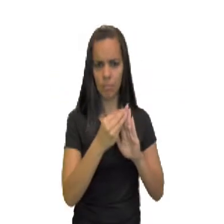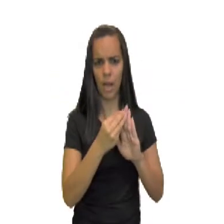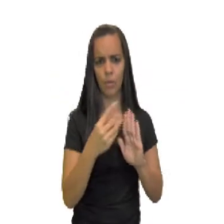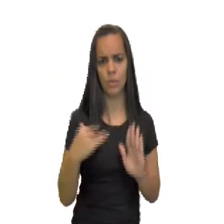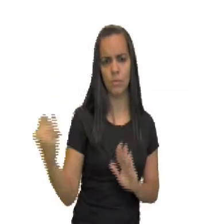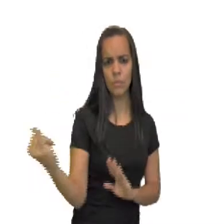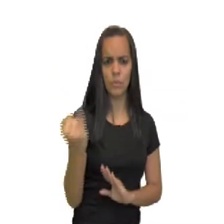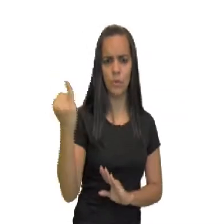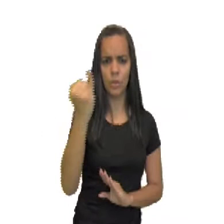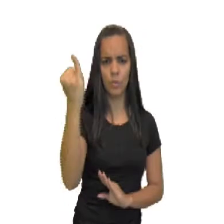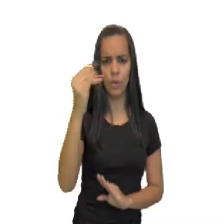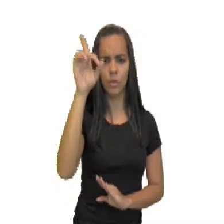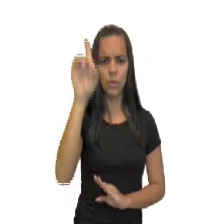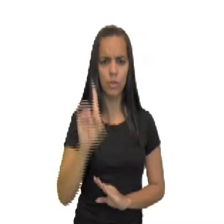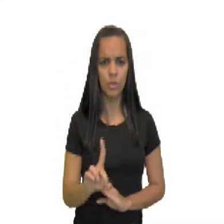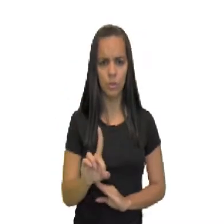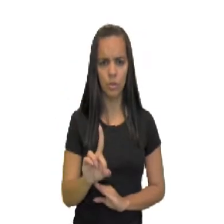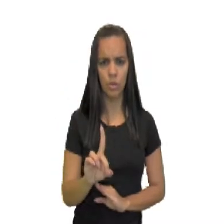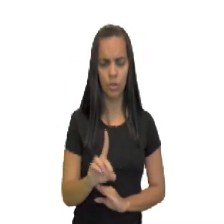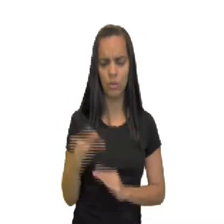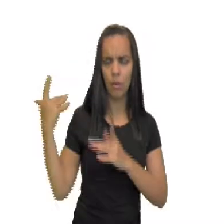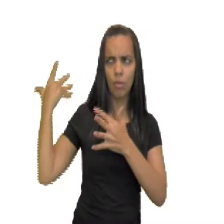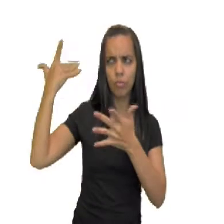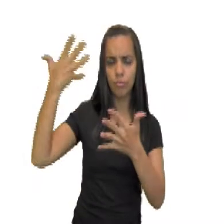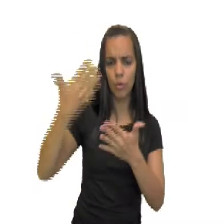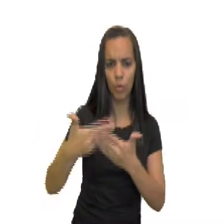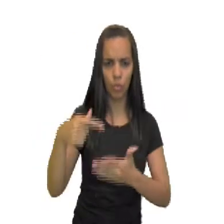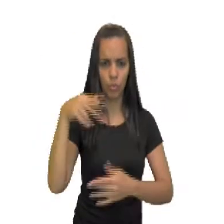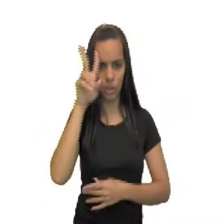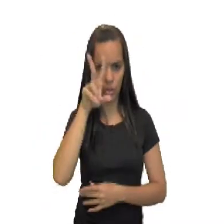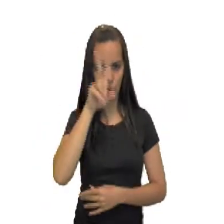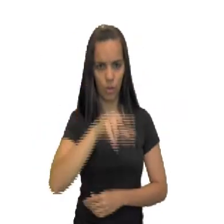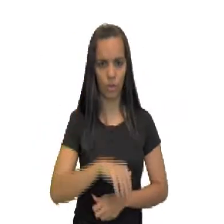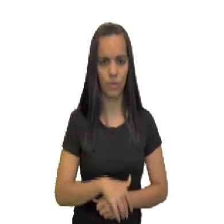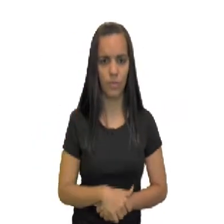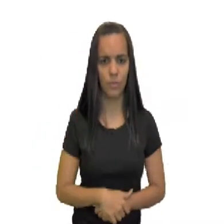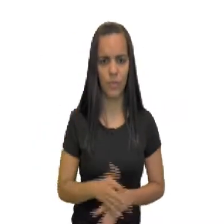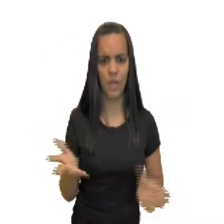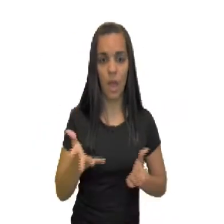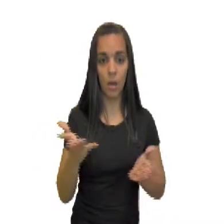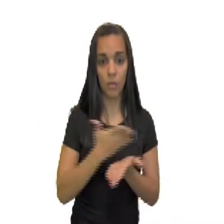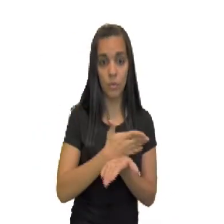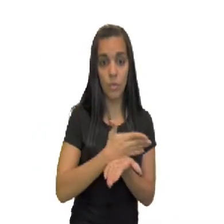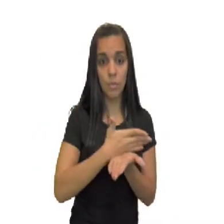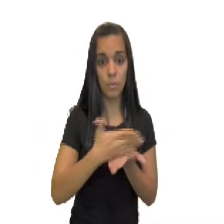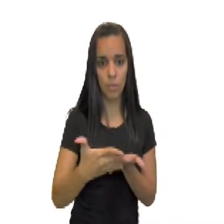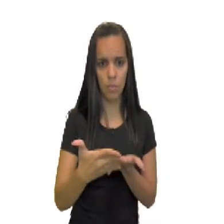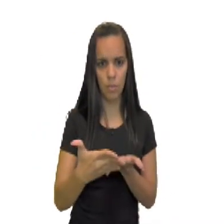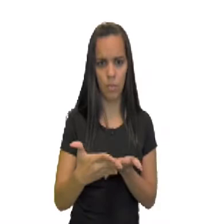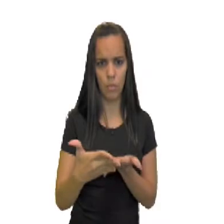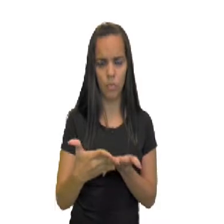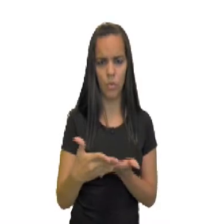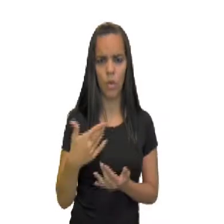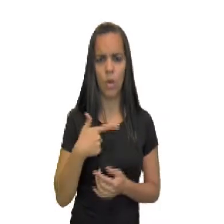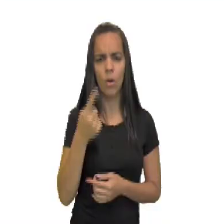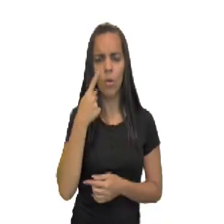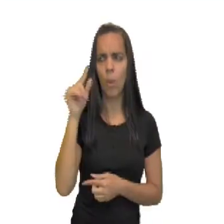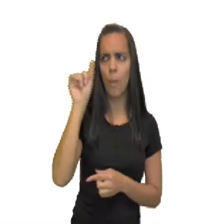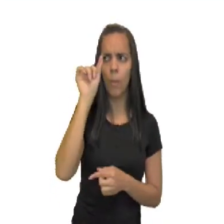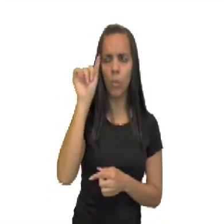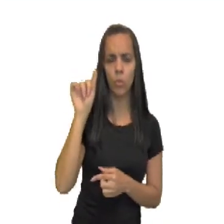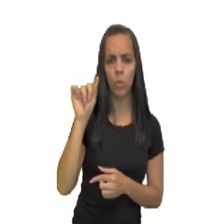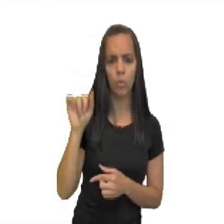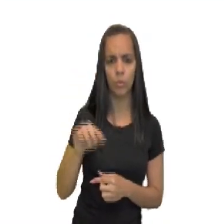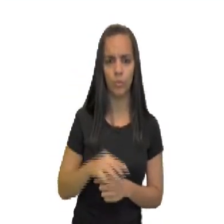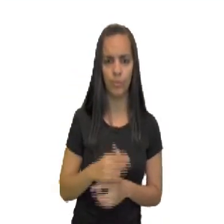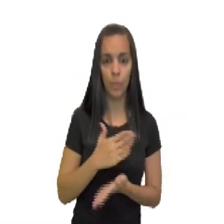dos seus direitos ao longo da história. Agora nós vamos começar a ver ponto a ponto. Em